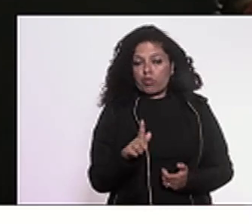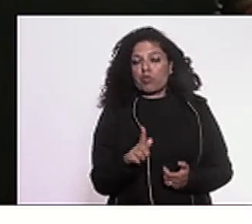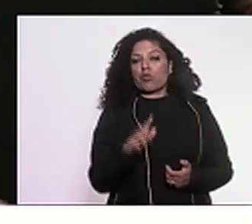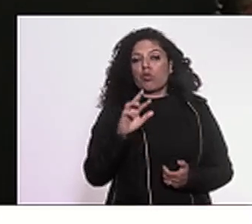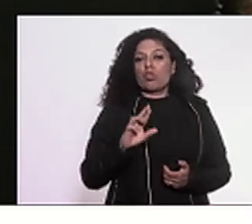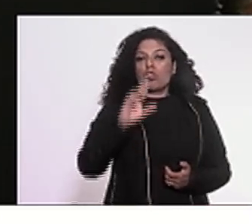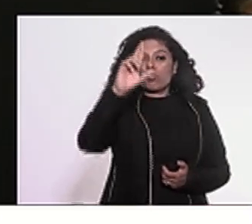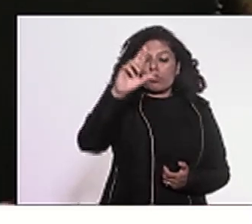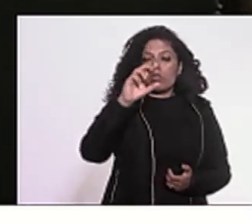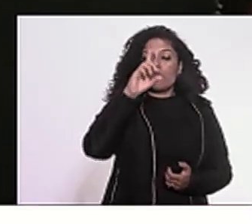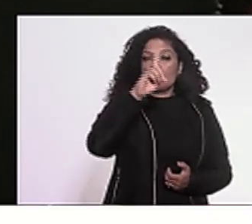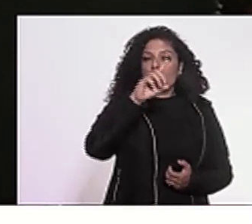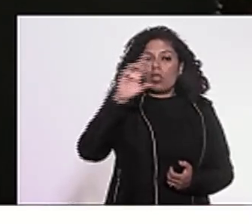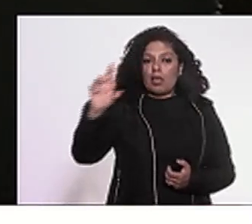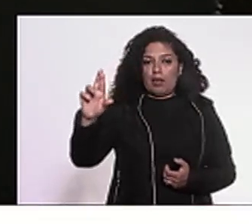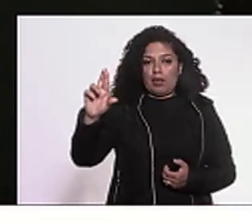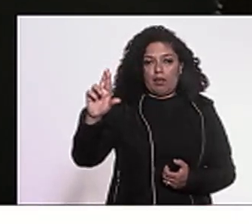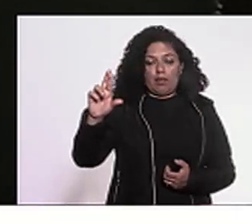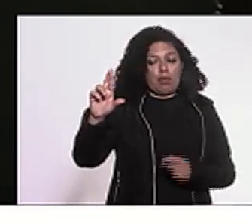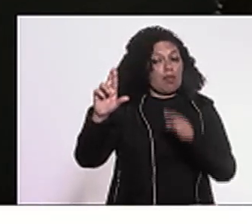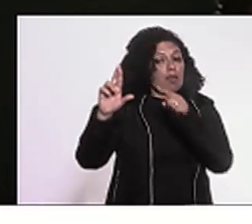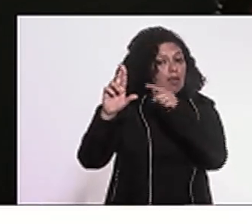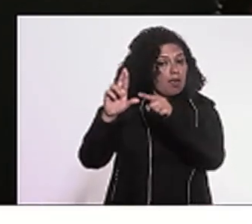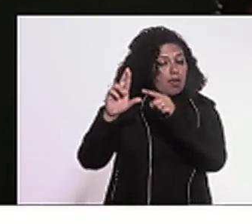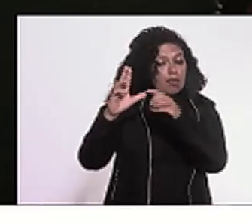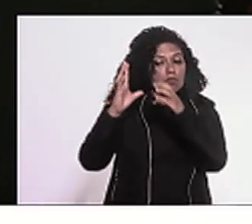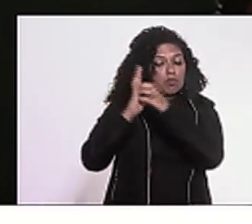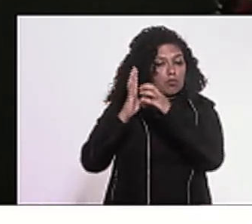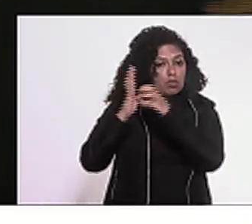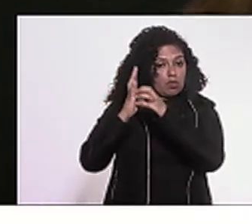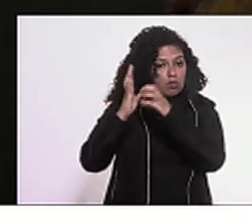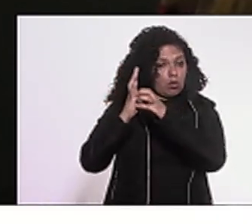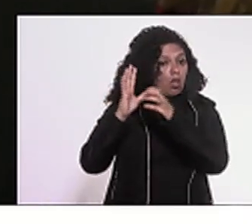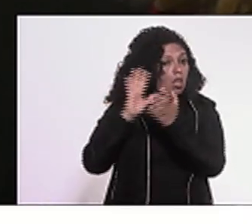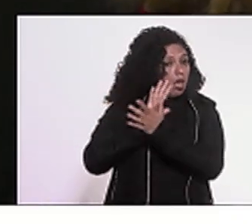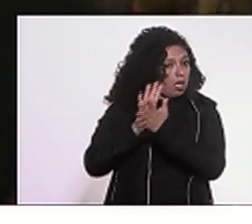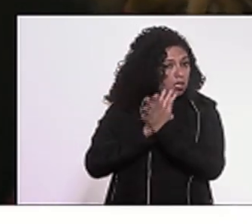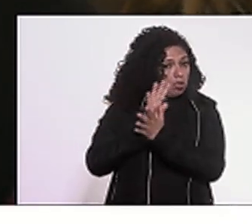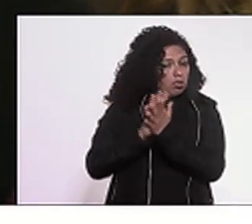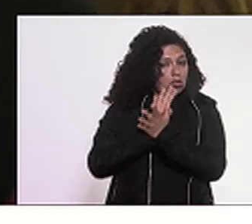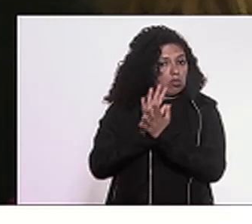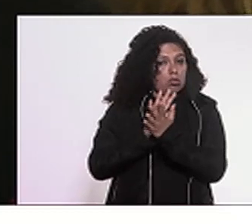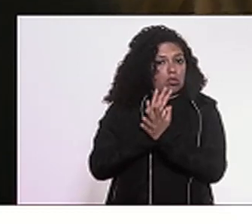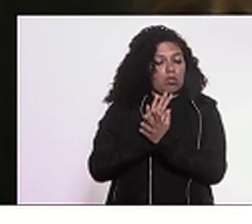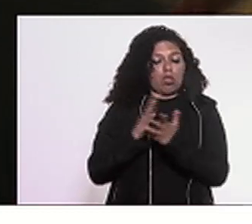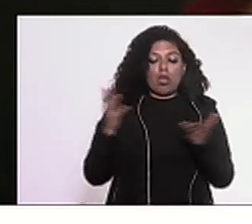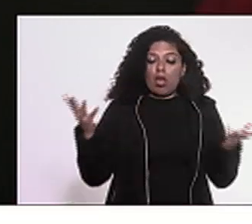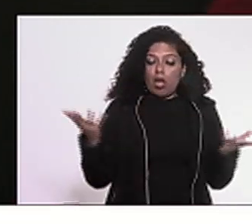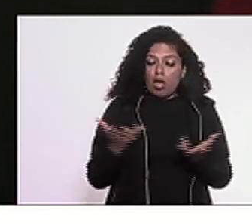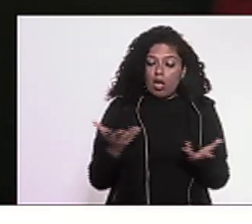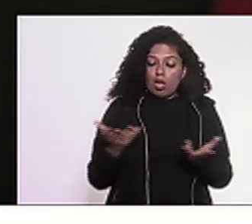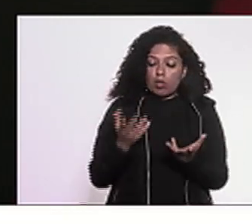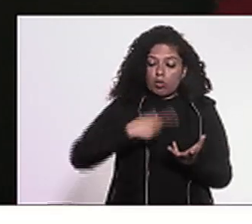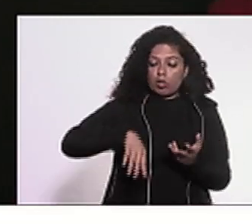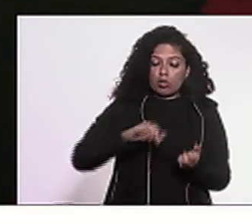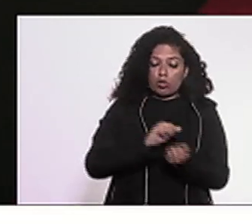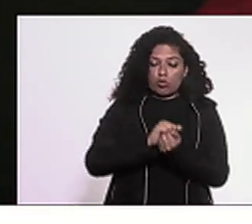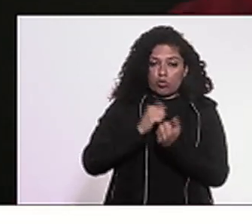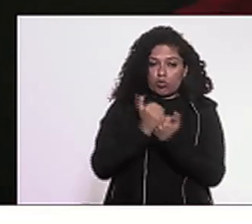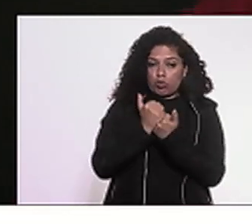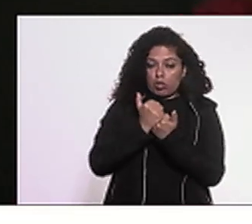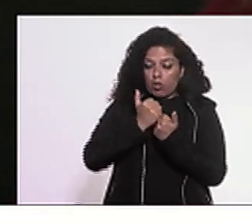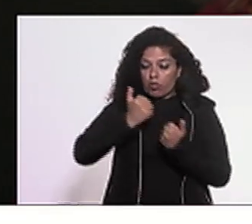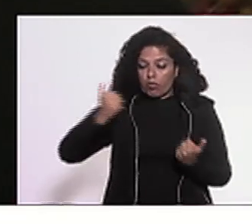do DR, não é servidor de carreira. Esse órgão agora está atrelado ao